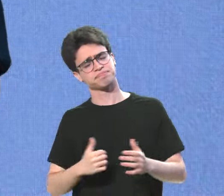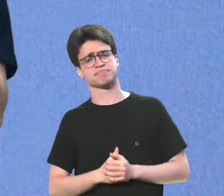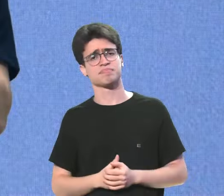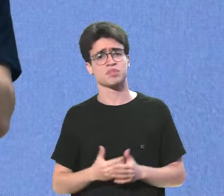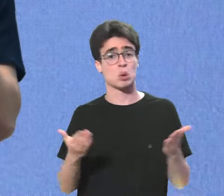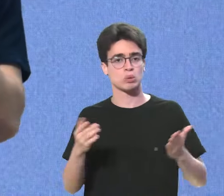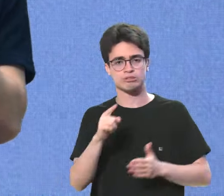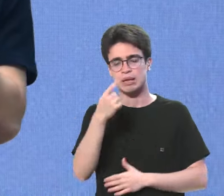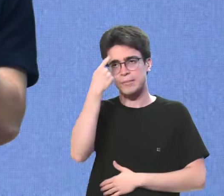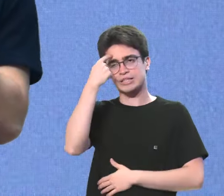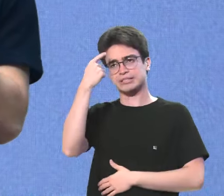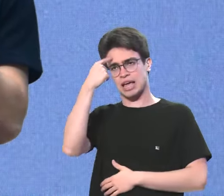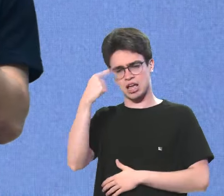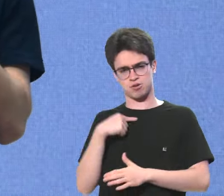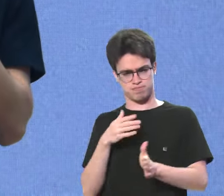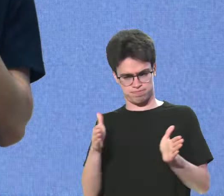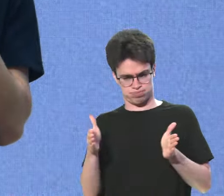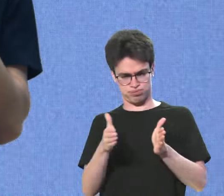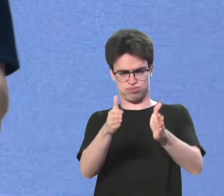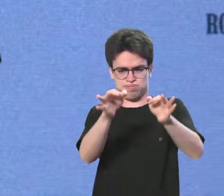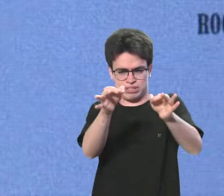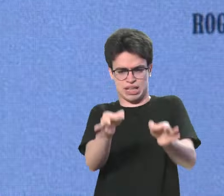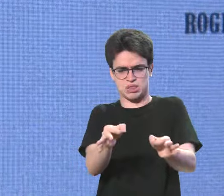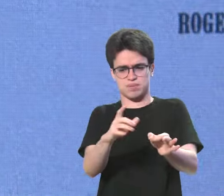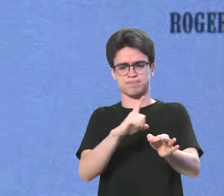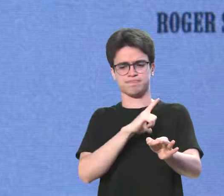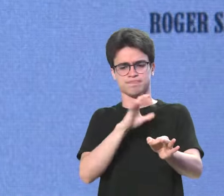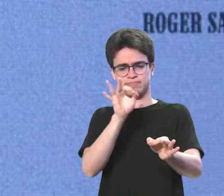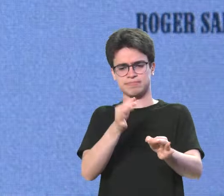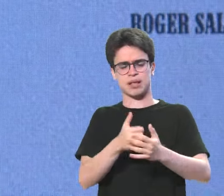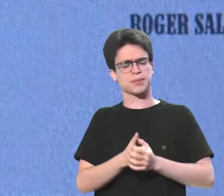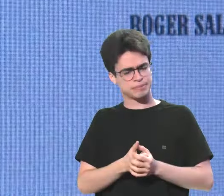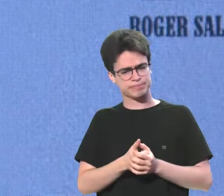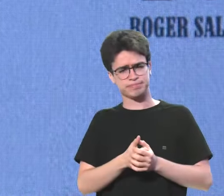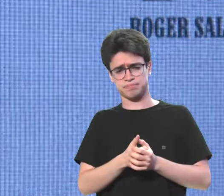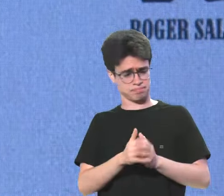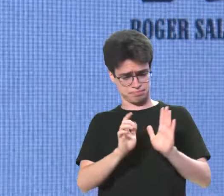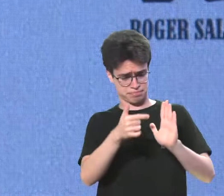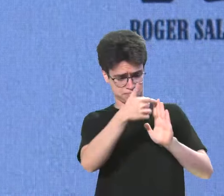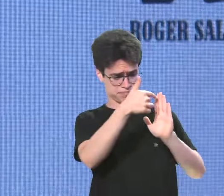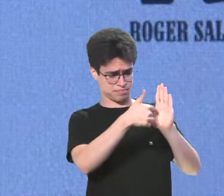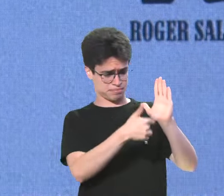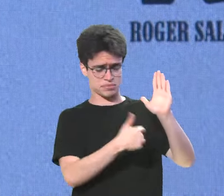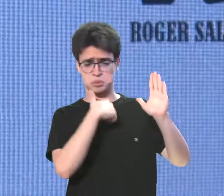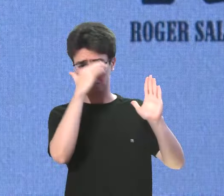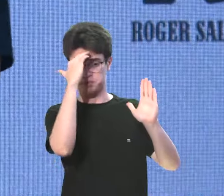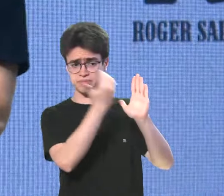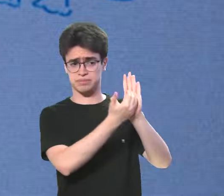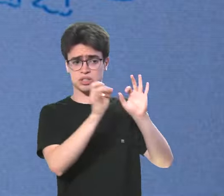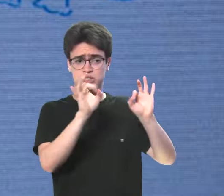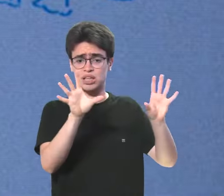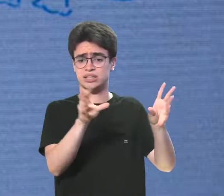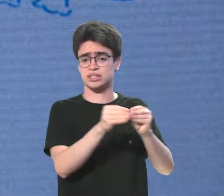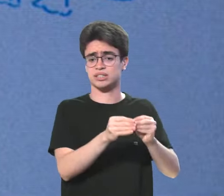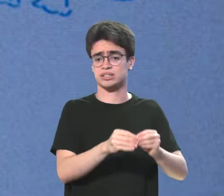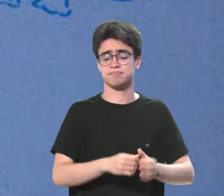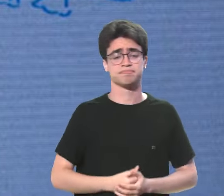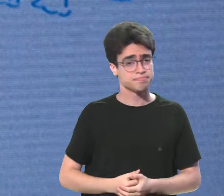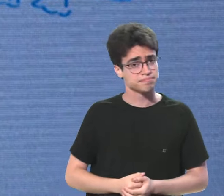pensar que tá na direção certa não é isso aqui que eu tenho que fazer só